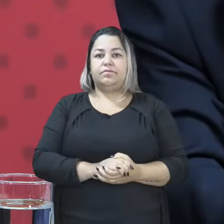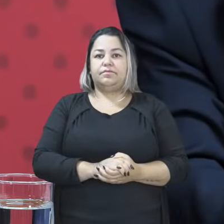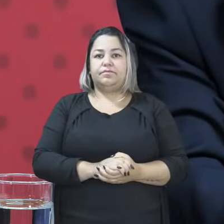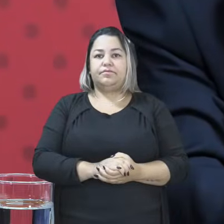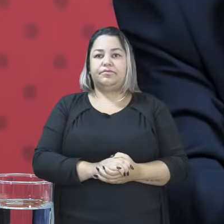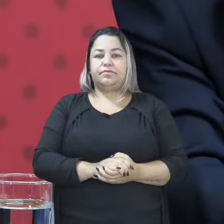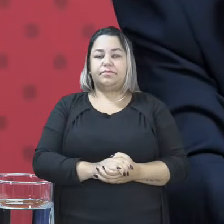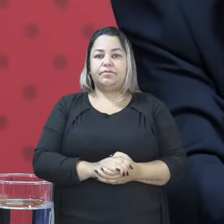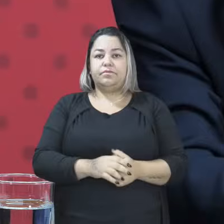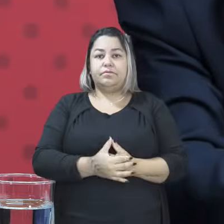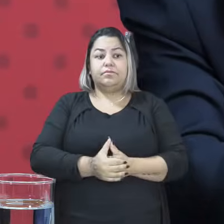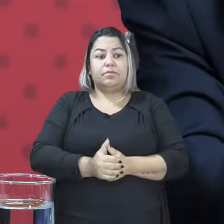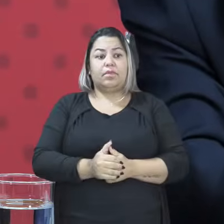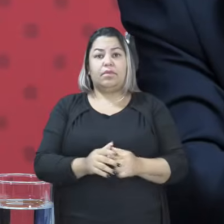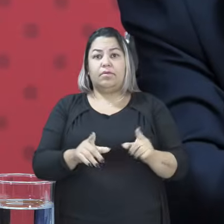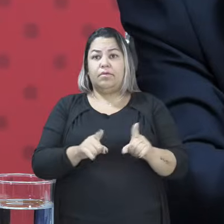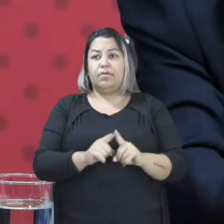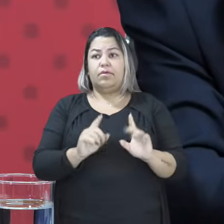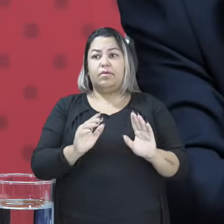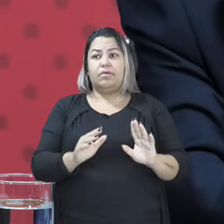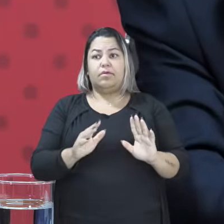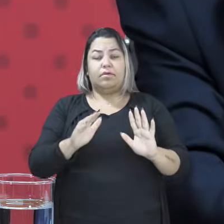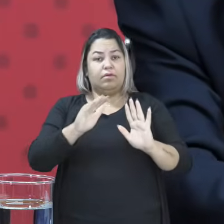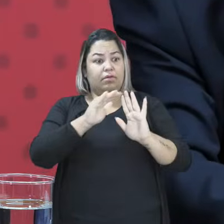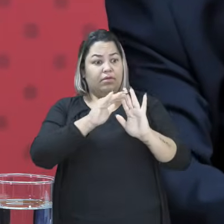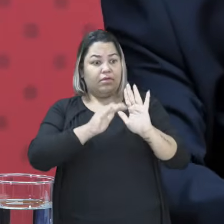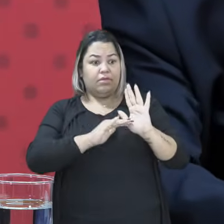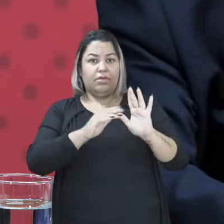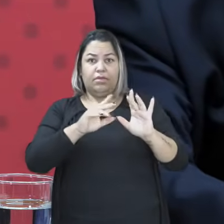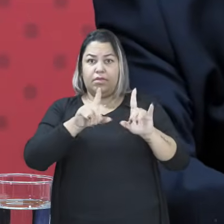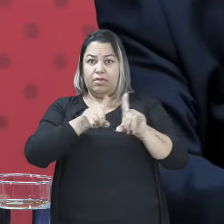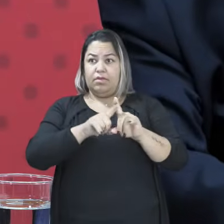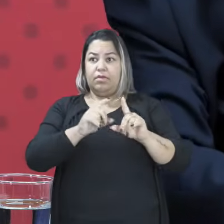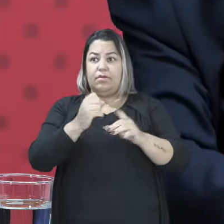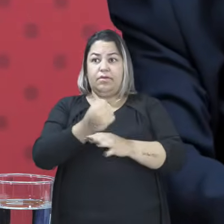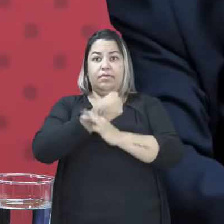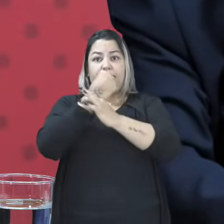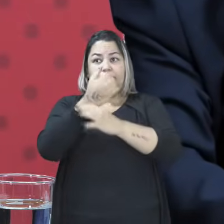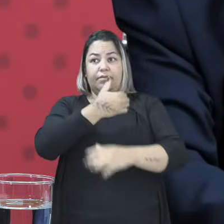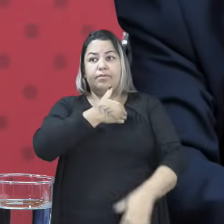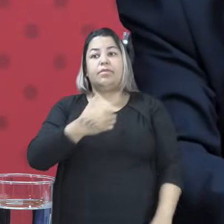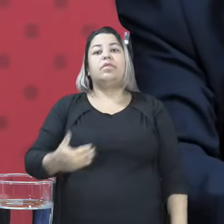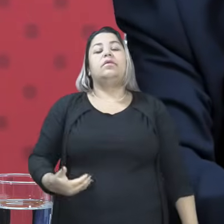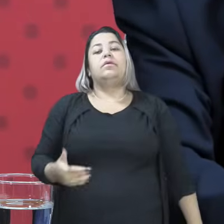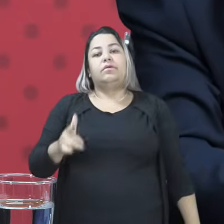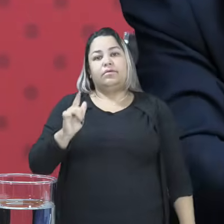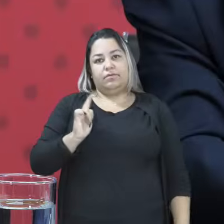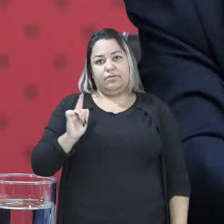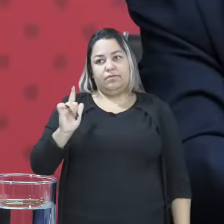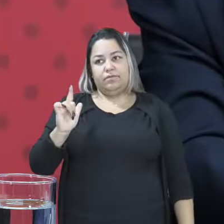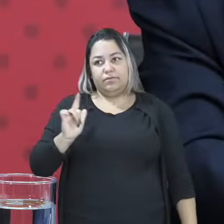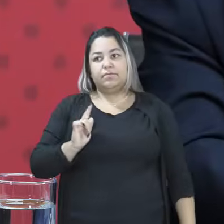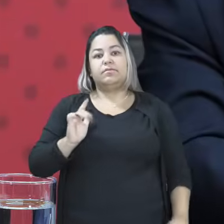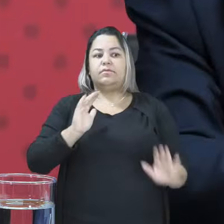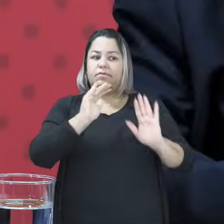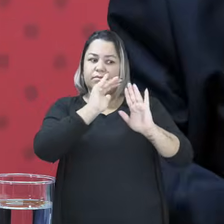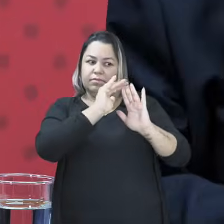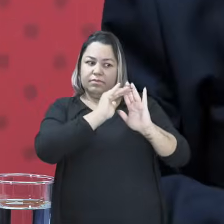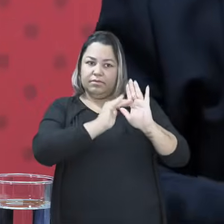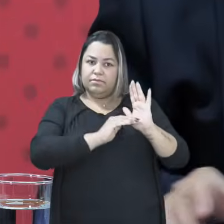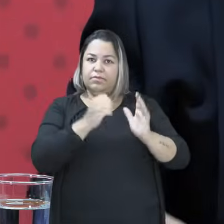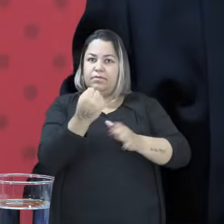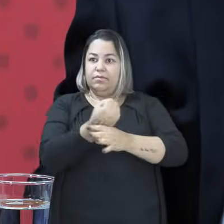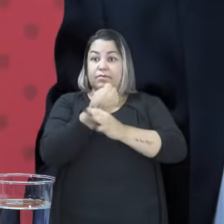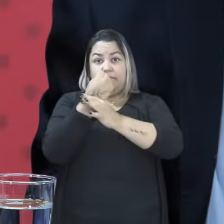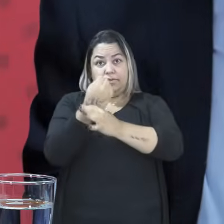tratou de forma programática o tema da segurança pública. Nós temos que tratar de forma programática a segurança